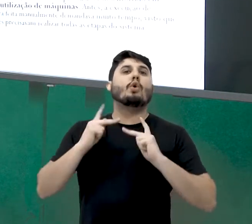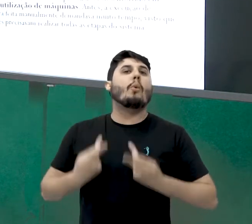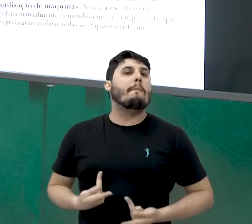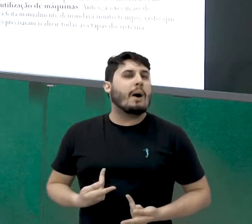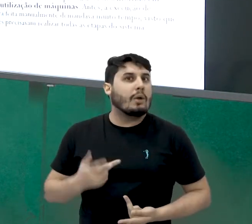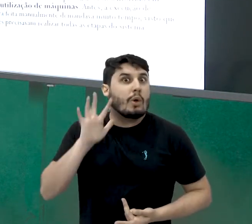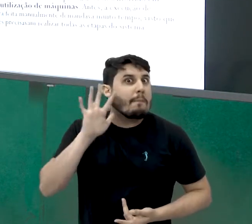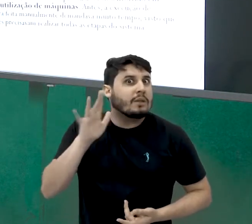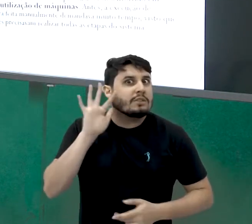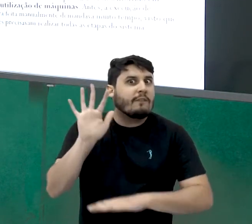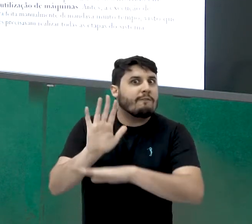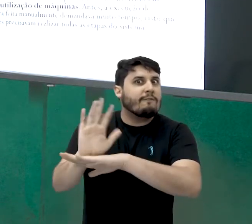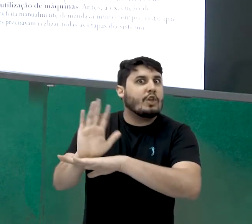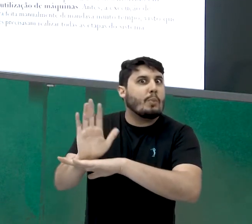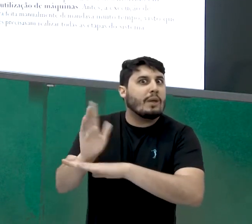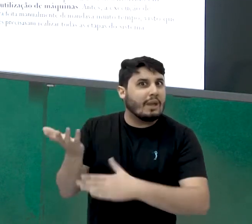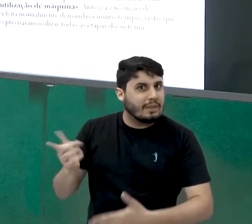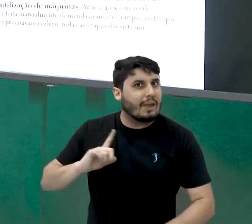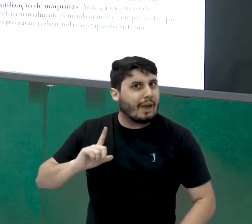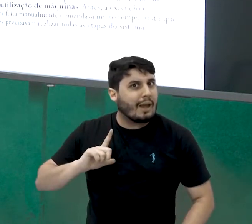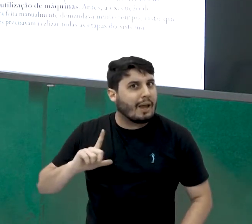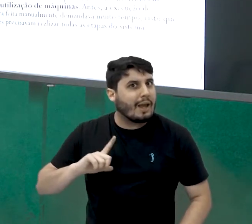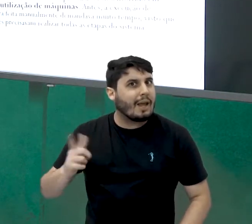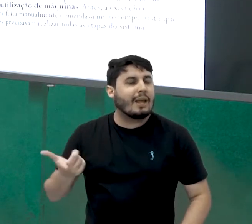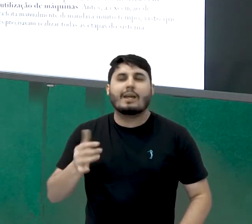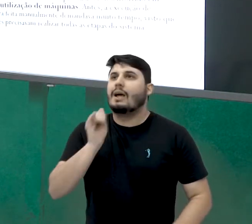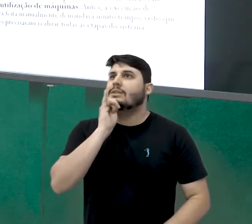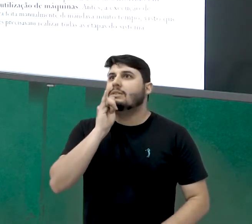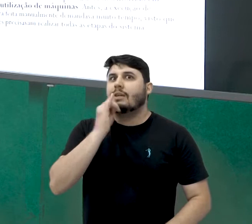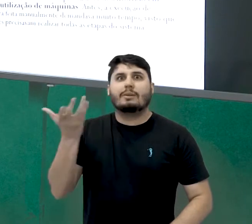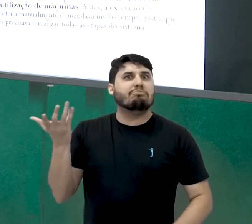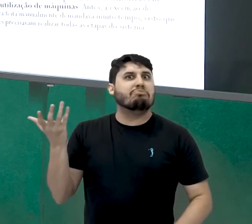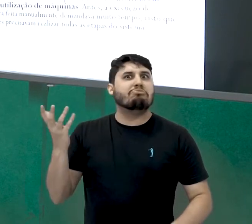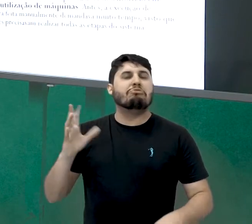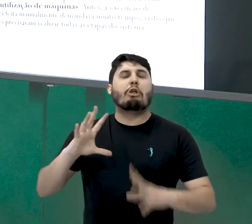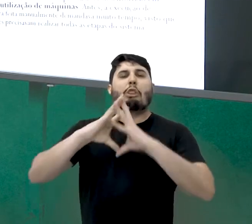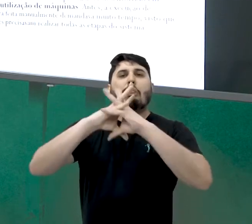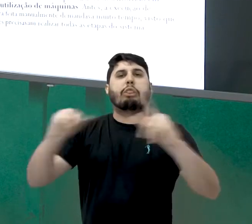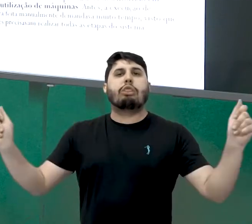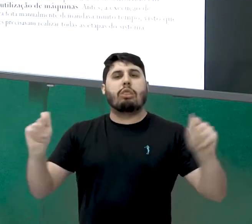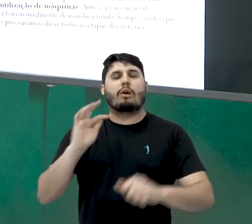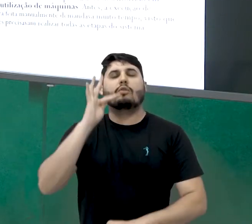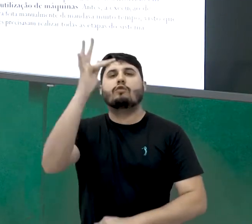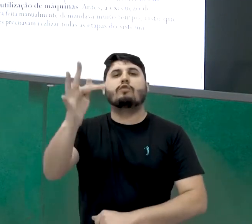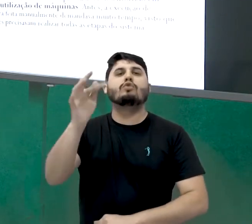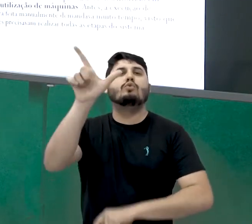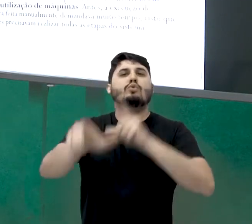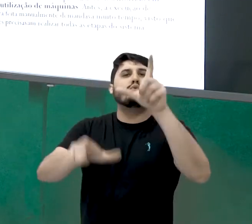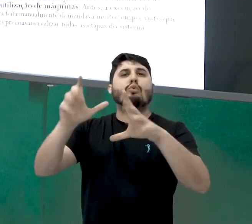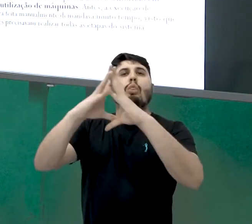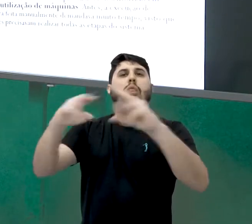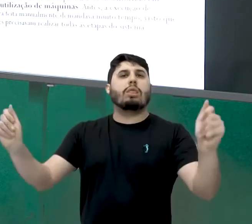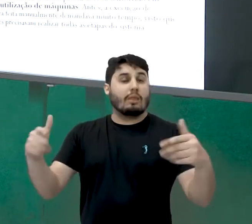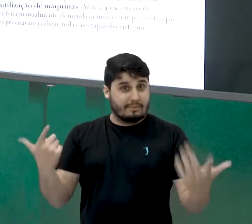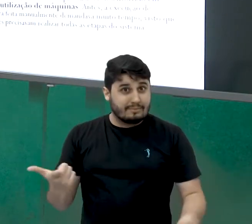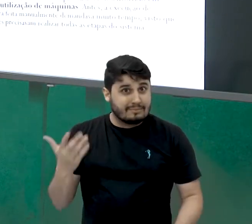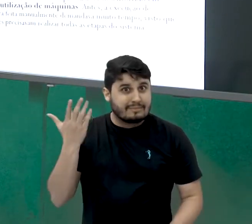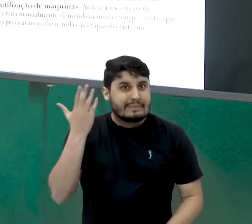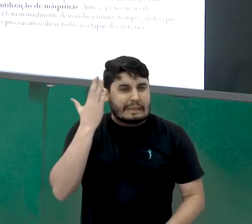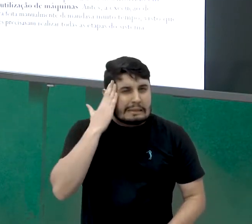filmes cataclísmicos, né? Como Exterminador do Futuro, entre outros. Tá certo? Então nós vamos perceber